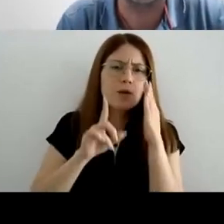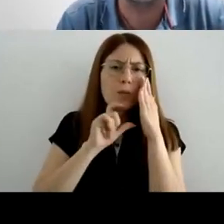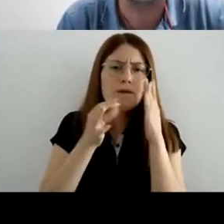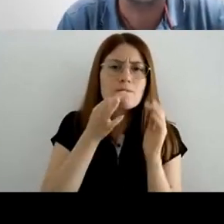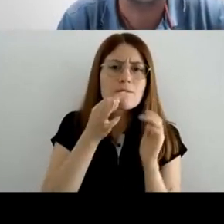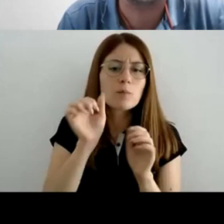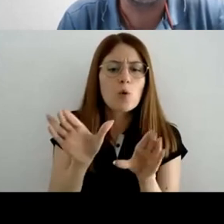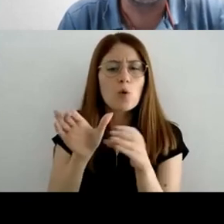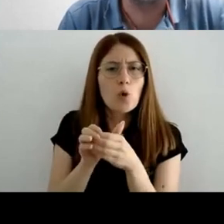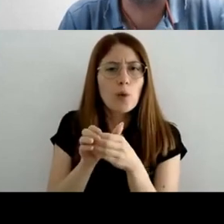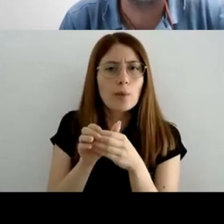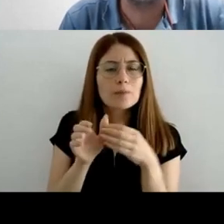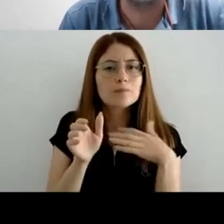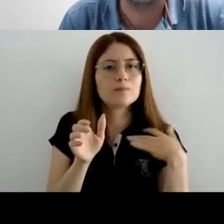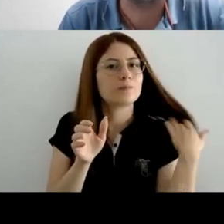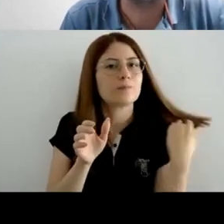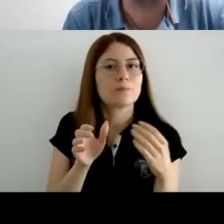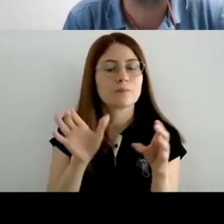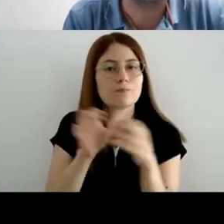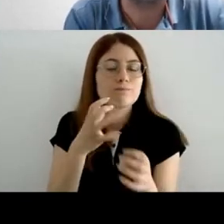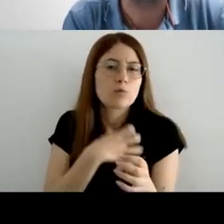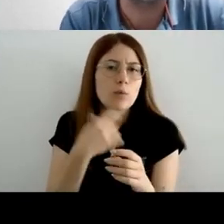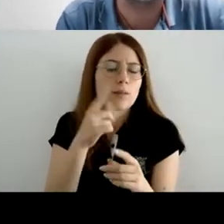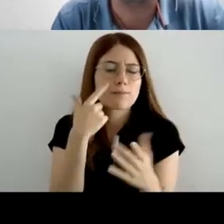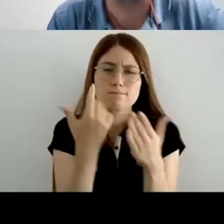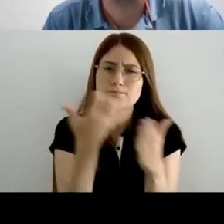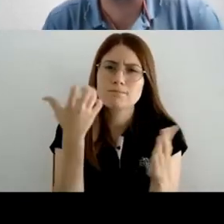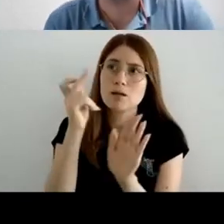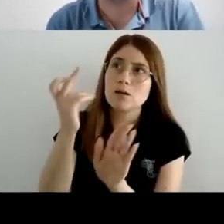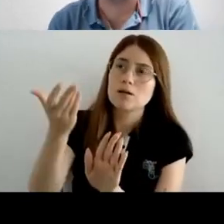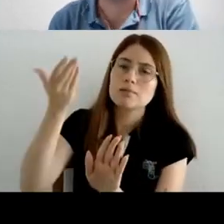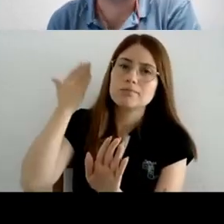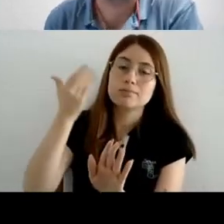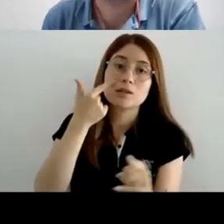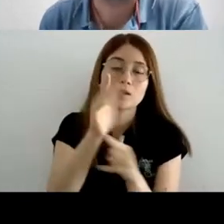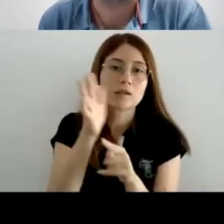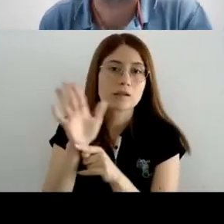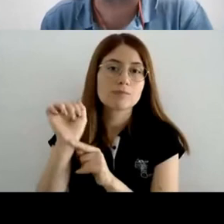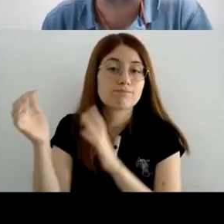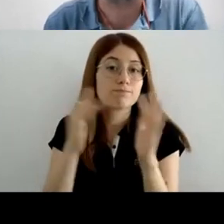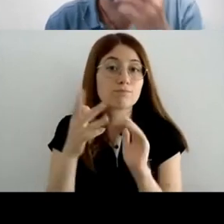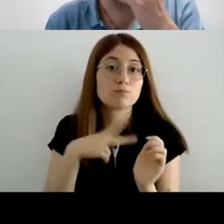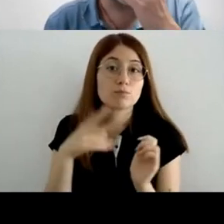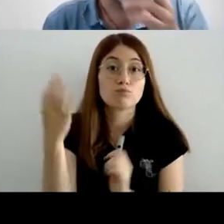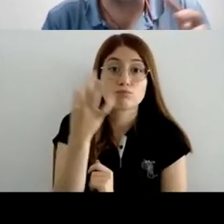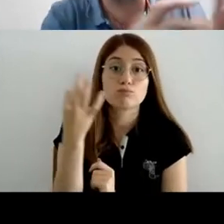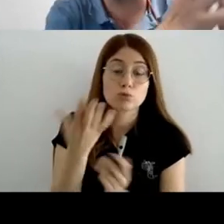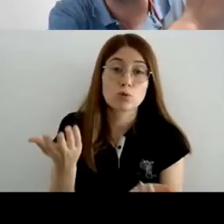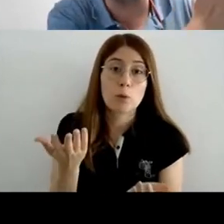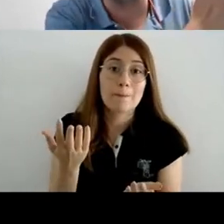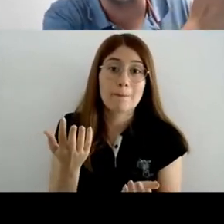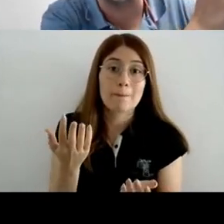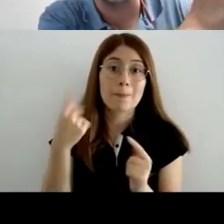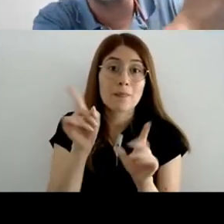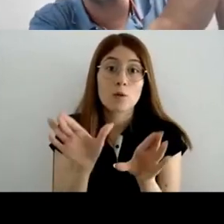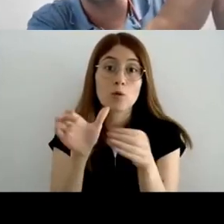num clube que tem uma identidade muito bem vincada e há uns anos era muito exemplar no futebol português, que era o Porto, e havia sempre um